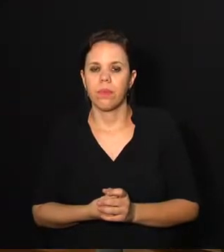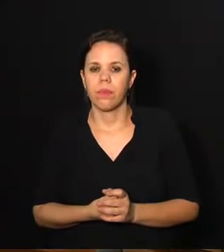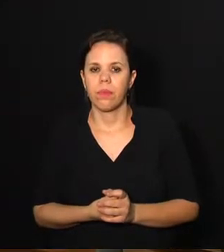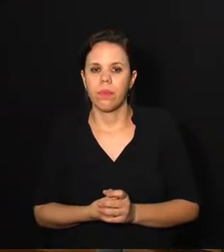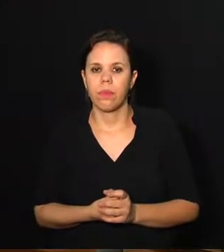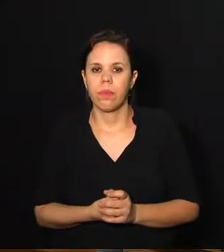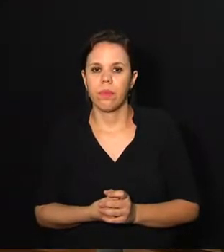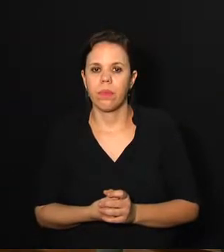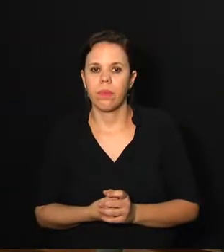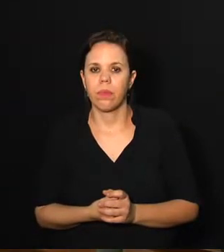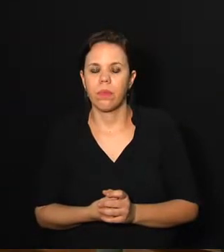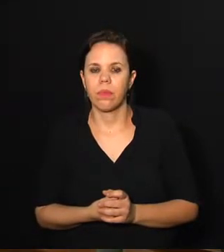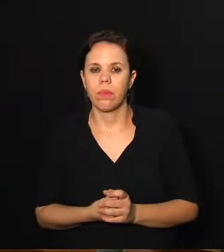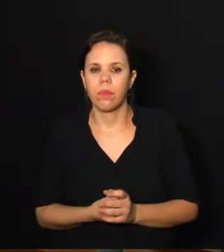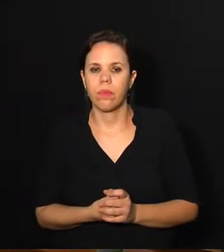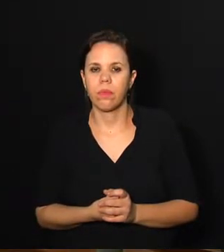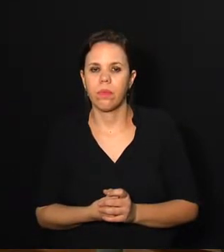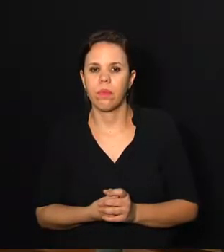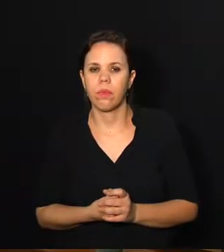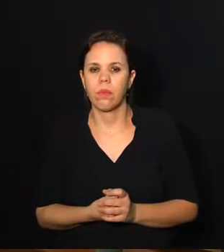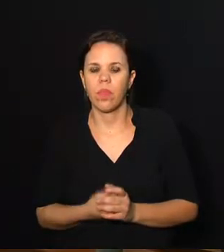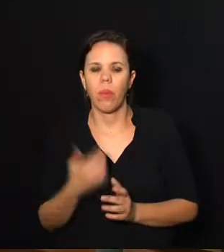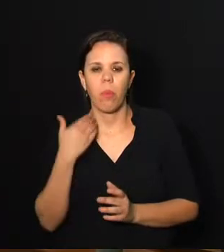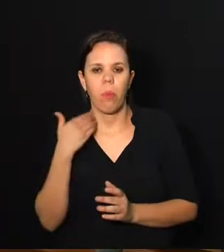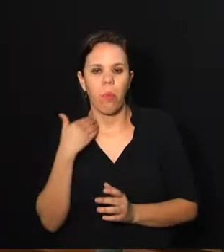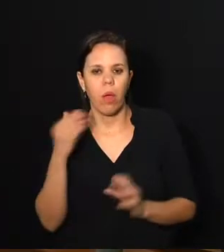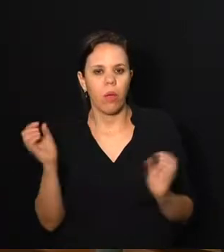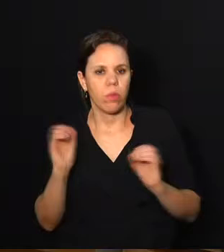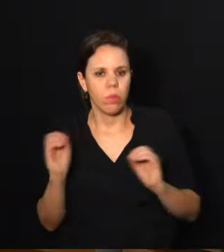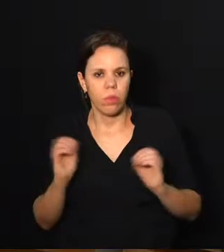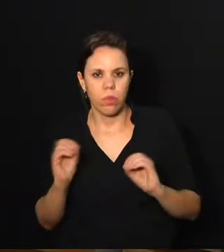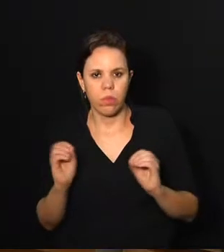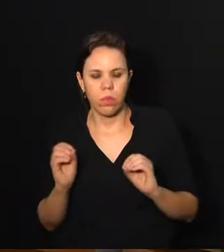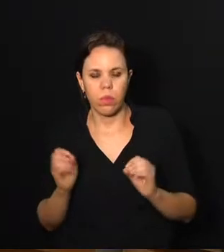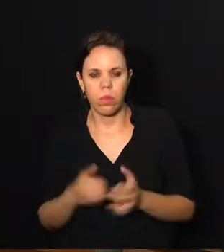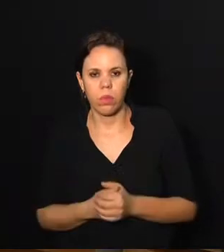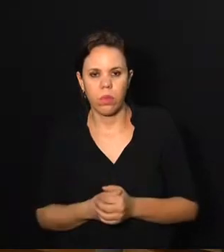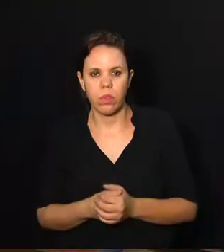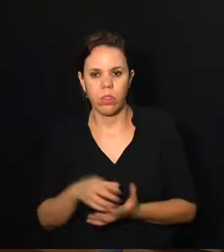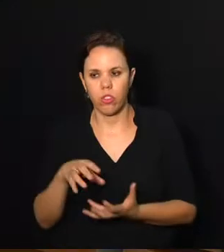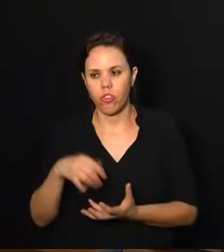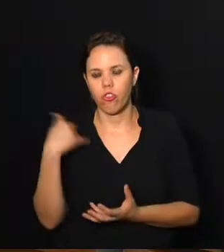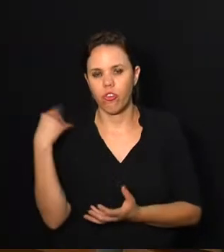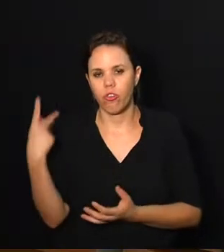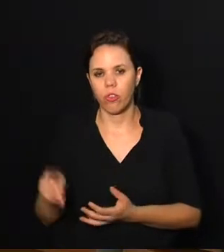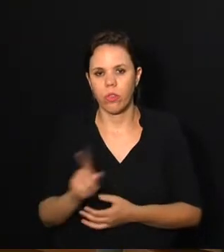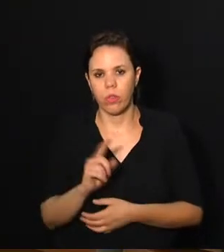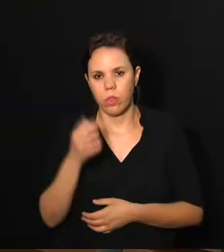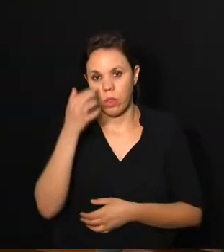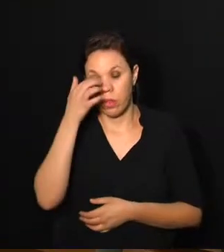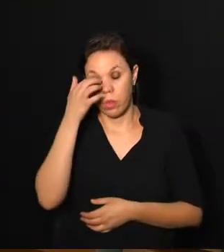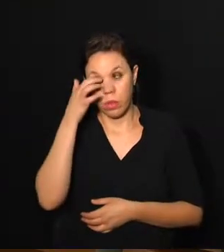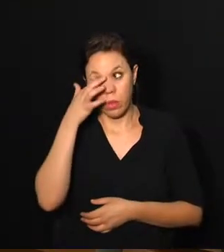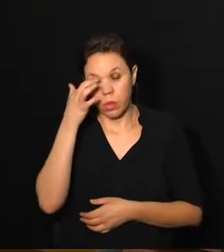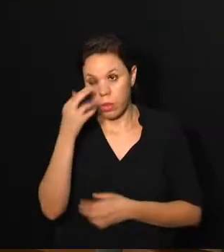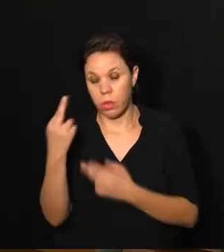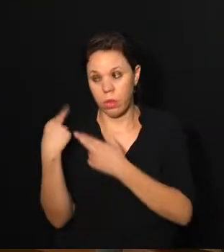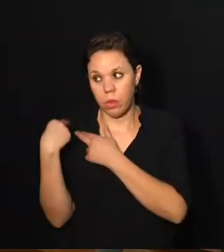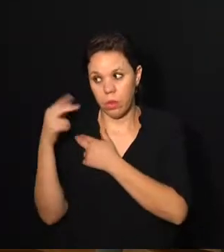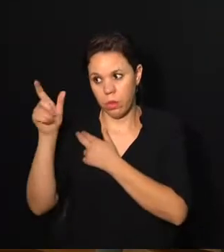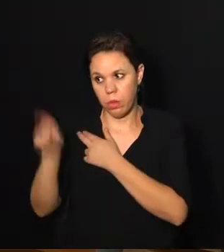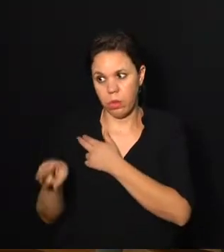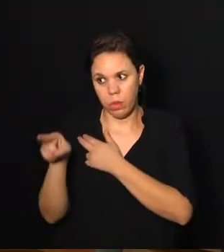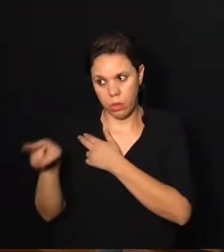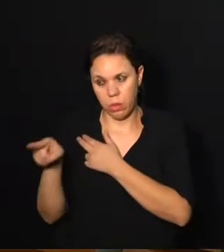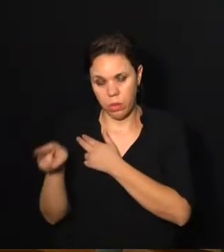Não envolve nenhuma forma, questão bancária, questão do idoso. Sempre um responsável,